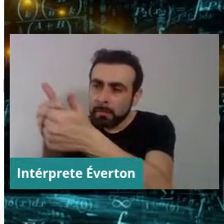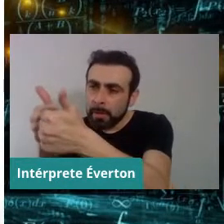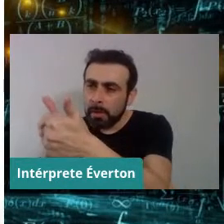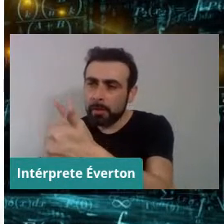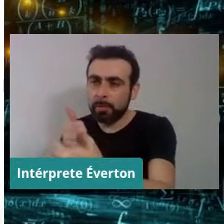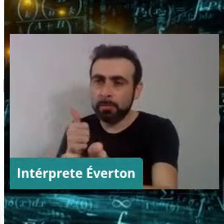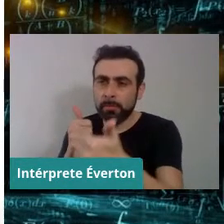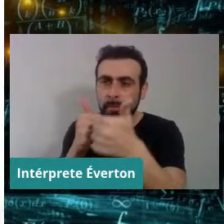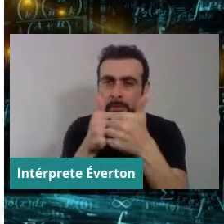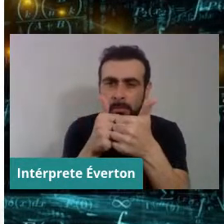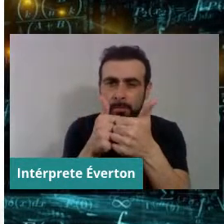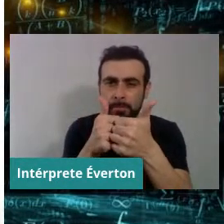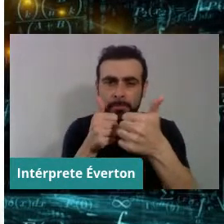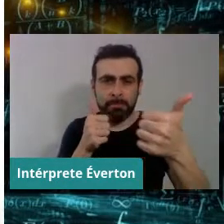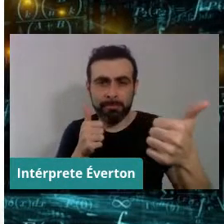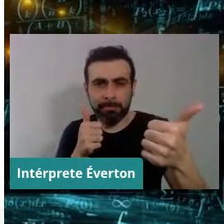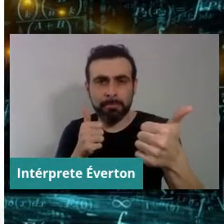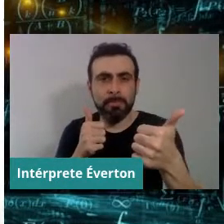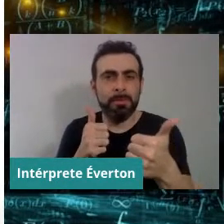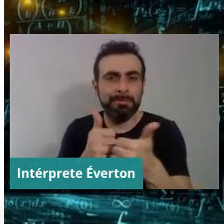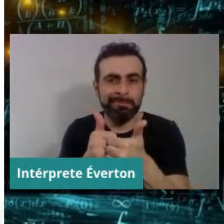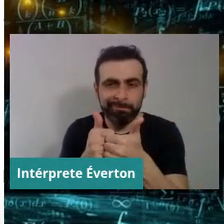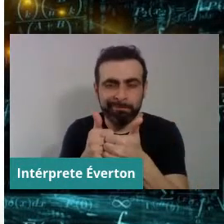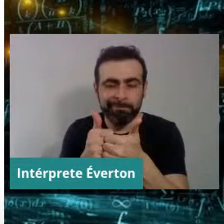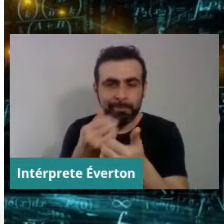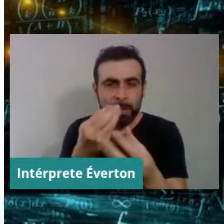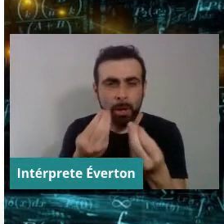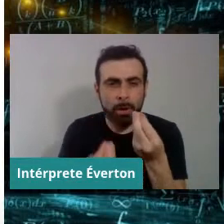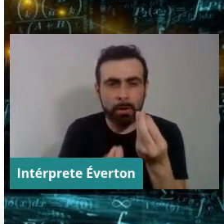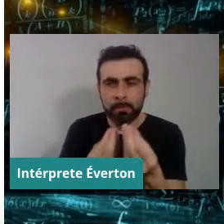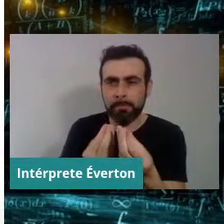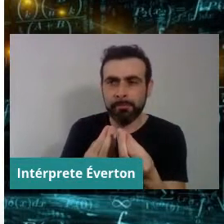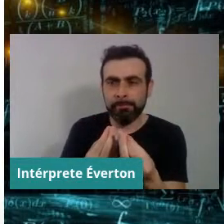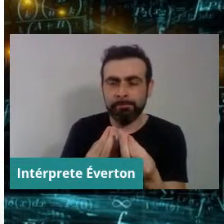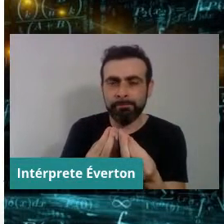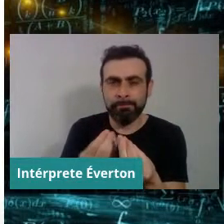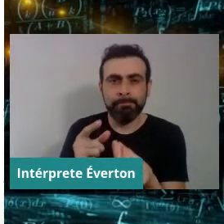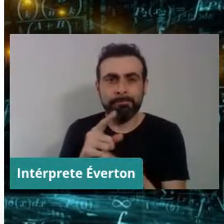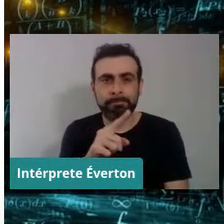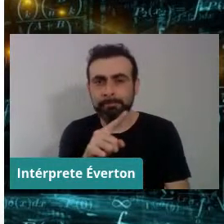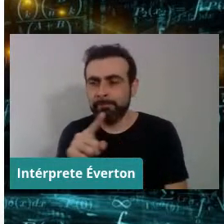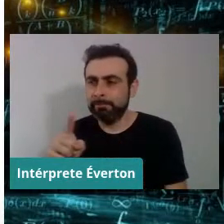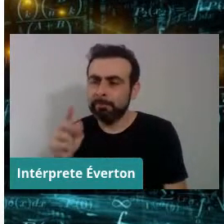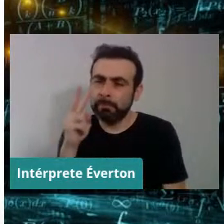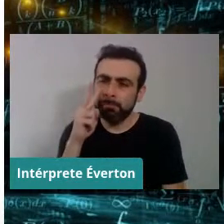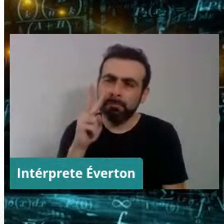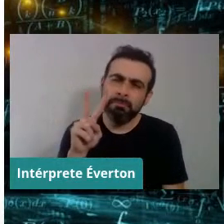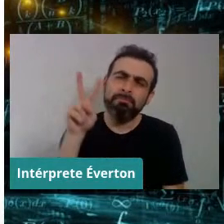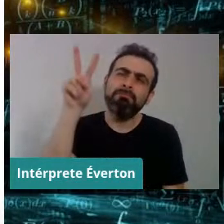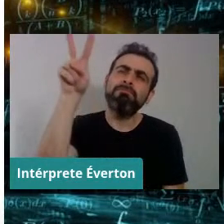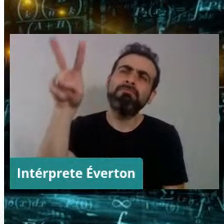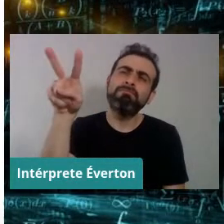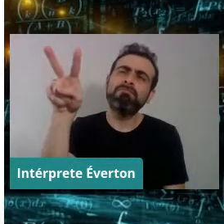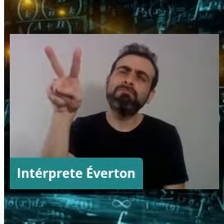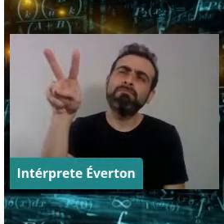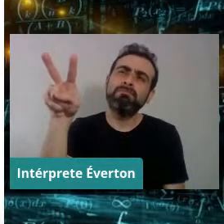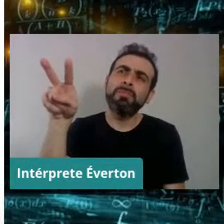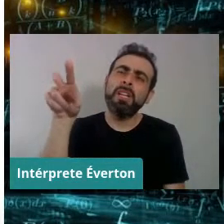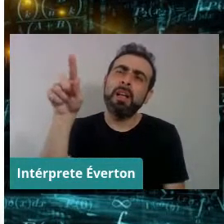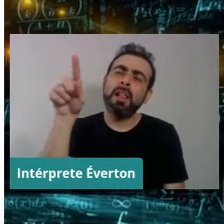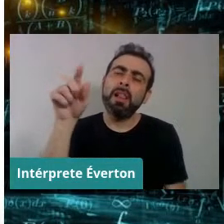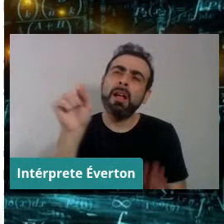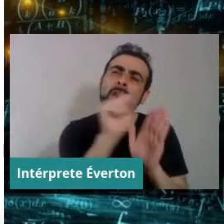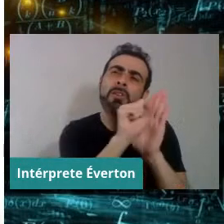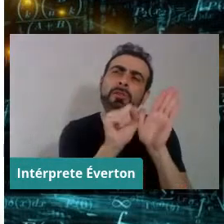e outros horizontes que estão muito perto. No horizonte mais distante, ele está no século